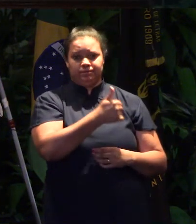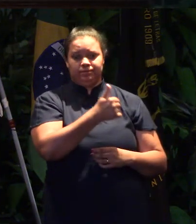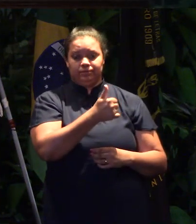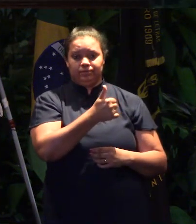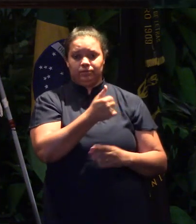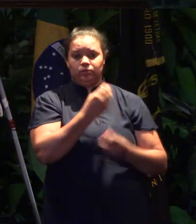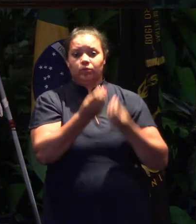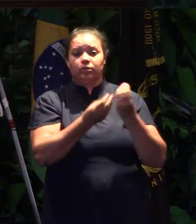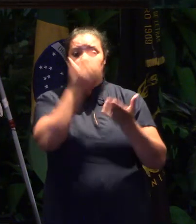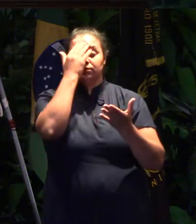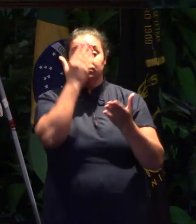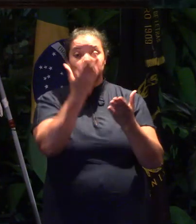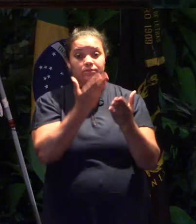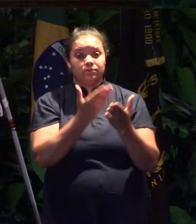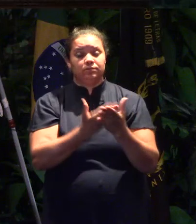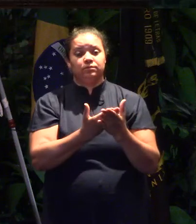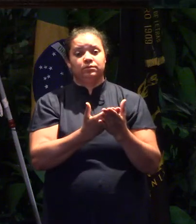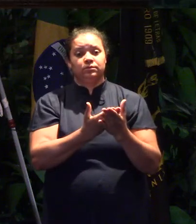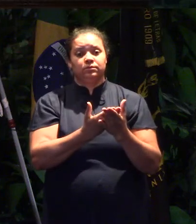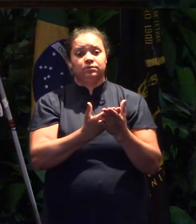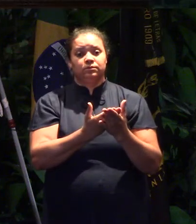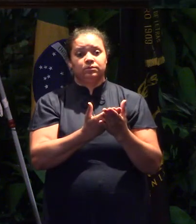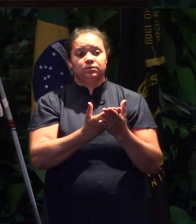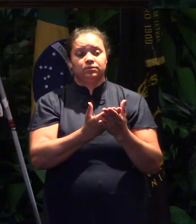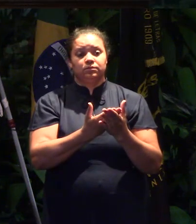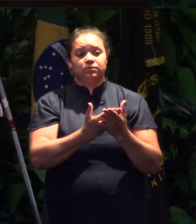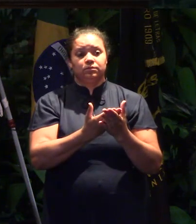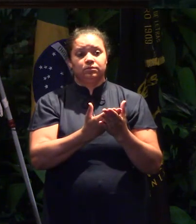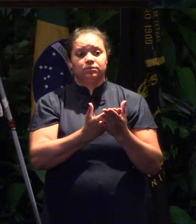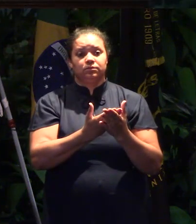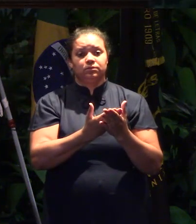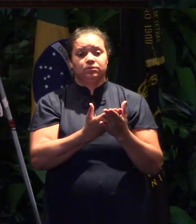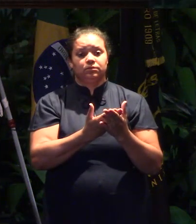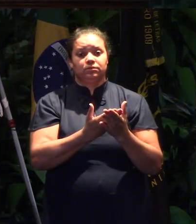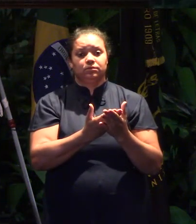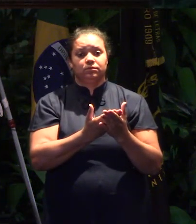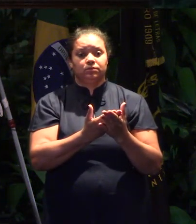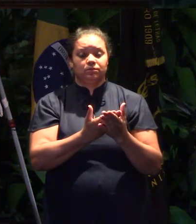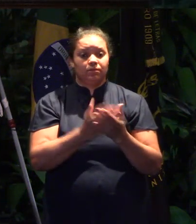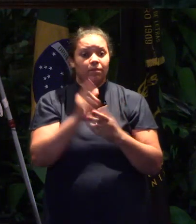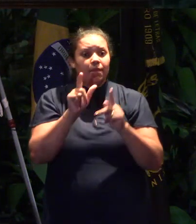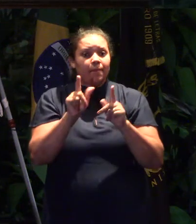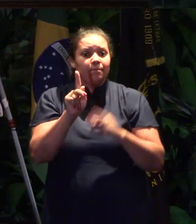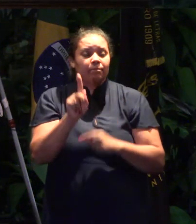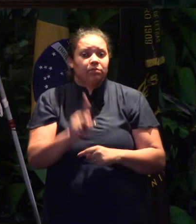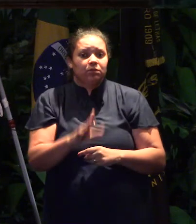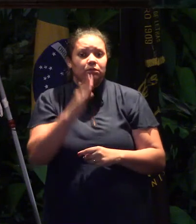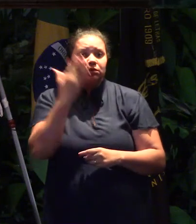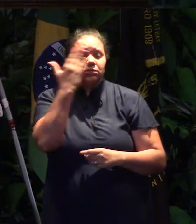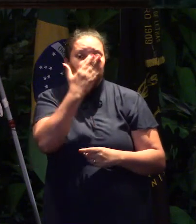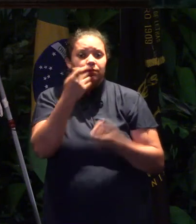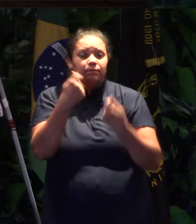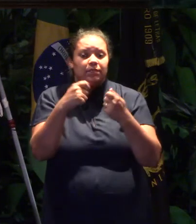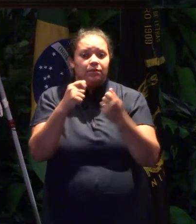confiança que a gente, no caso, né, assim, uma pessoa que não enxerga acaba